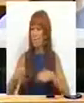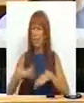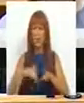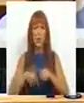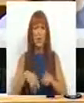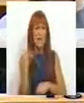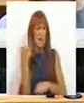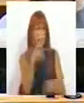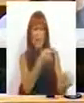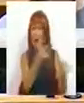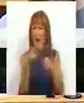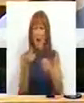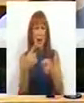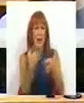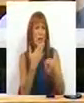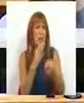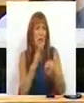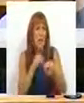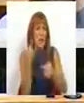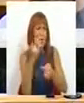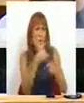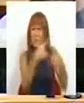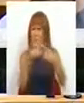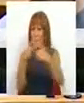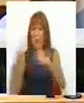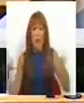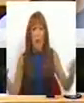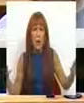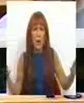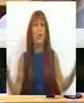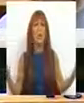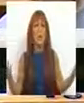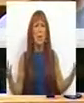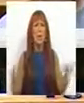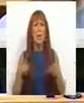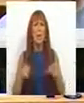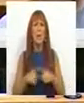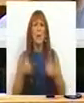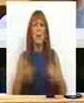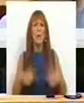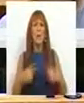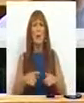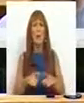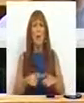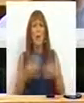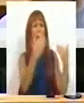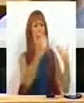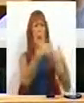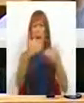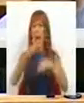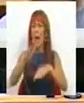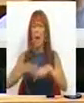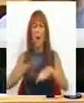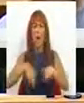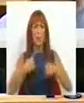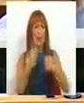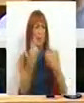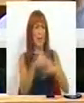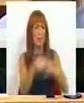pelas instituições variam de instituição para instituição e vão tendo as limitações decorrentes das